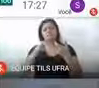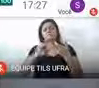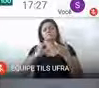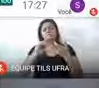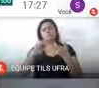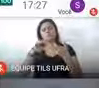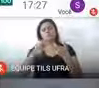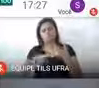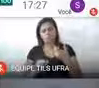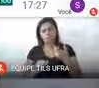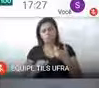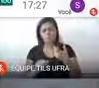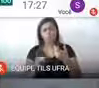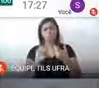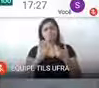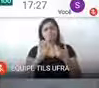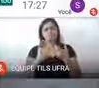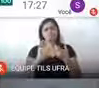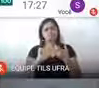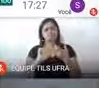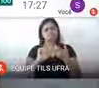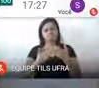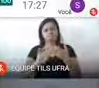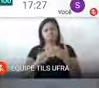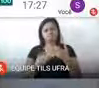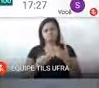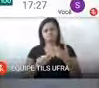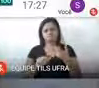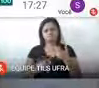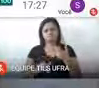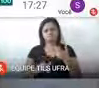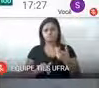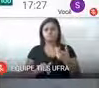oferendas, despacho, recomendações para Exu.